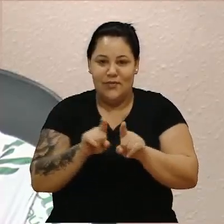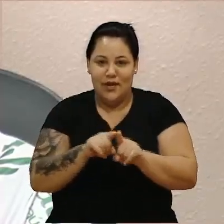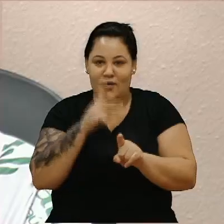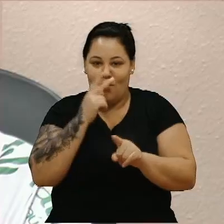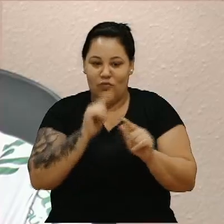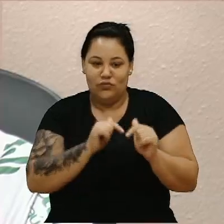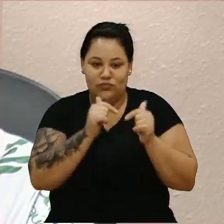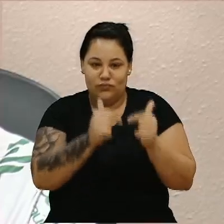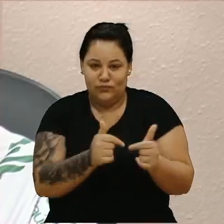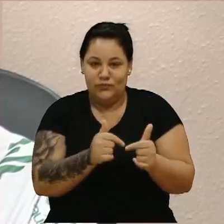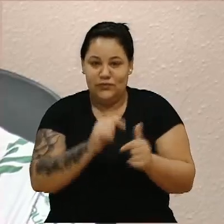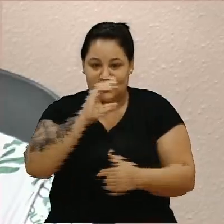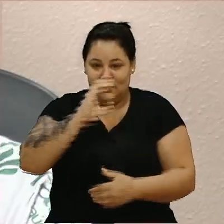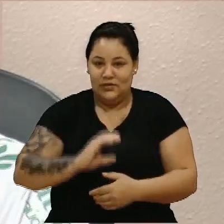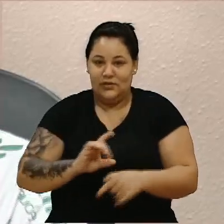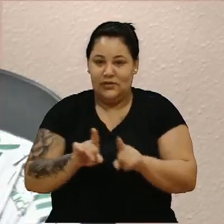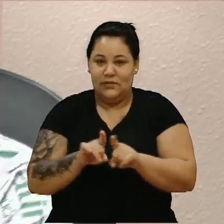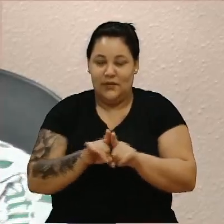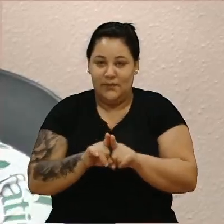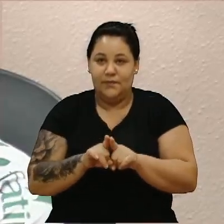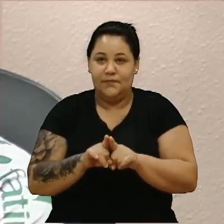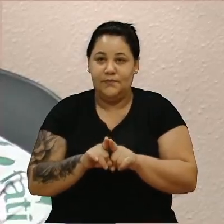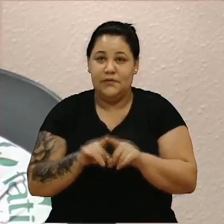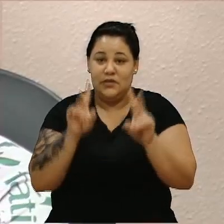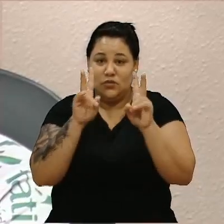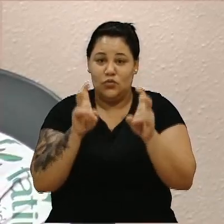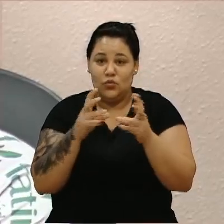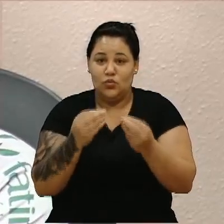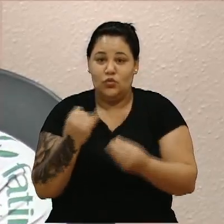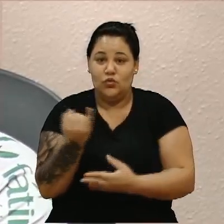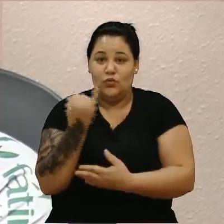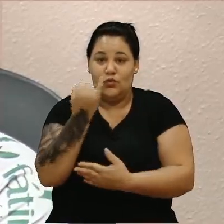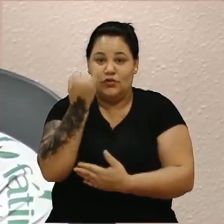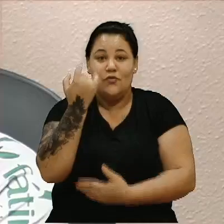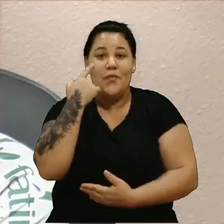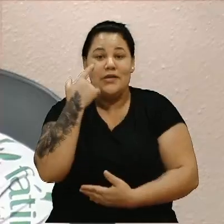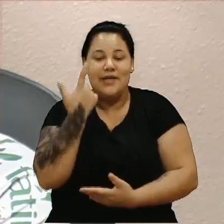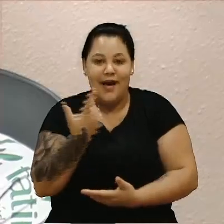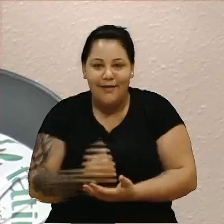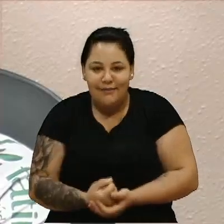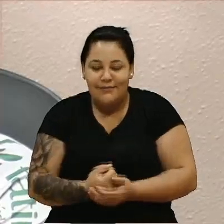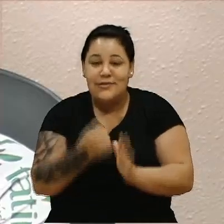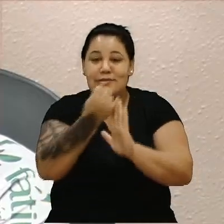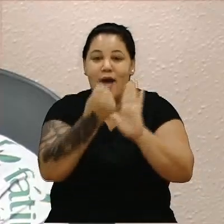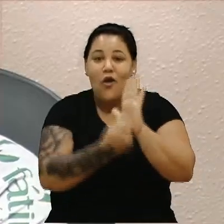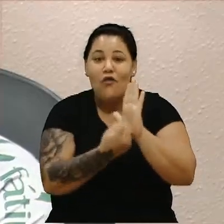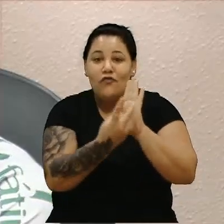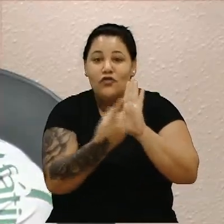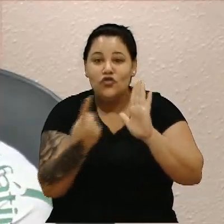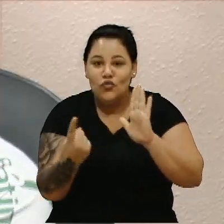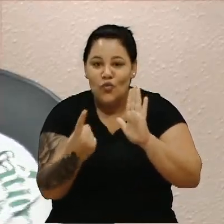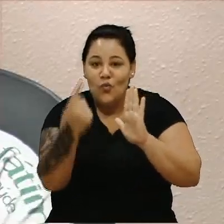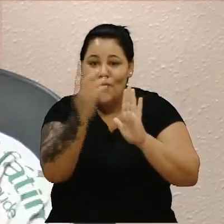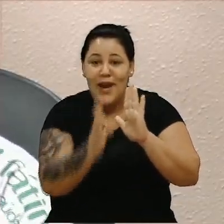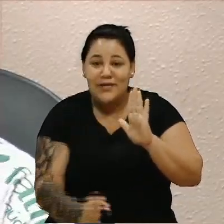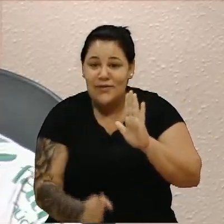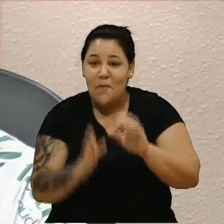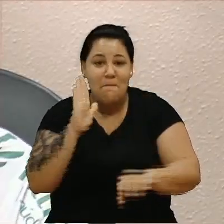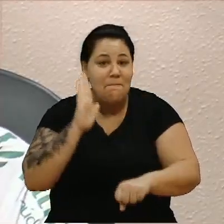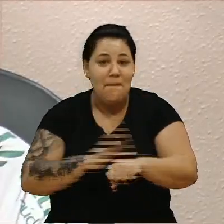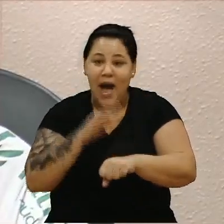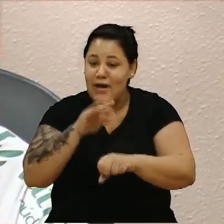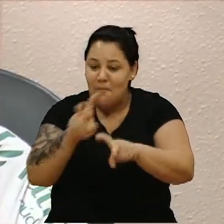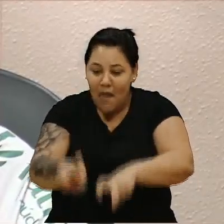Cidadania, trazem à tona esse tema que é tão importante. Então, pensar que em pleno século XXI, onde o Brasil é um dos países que mais